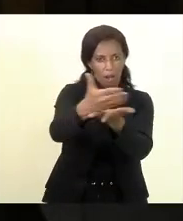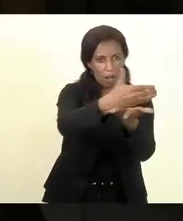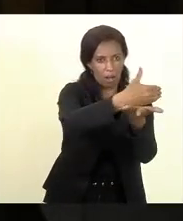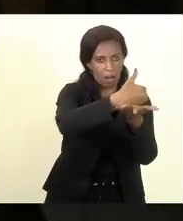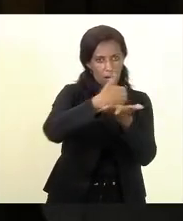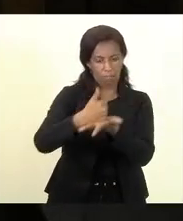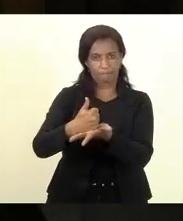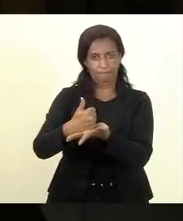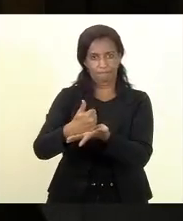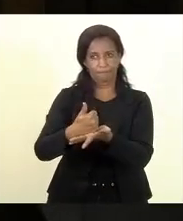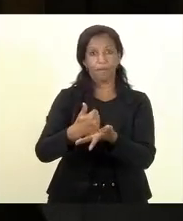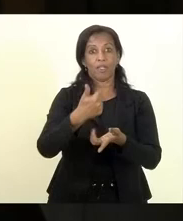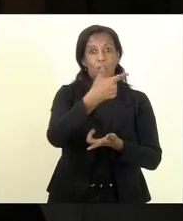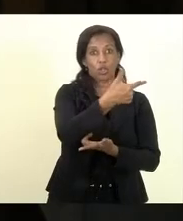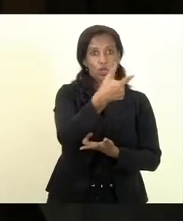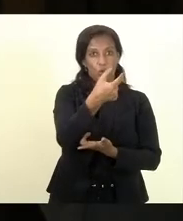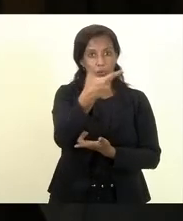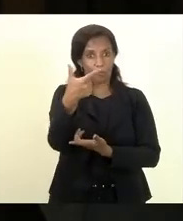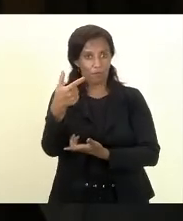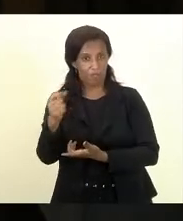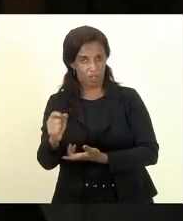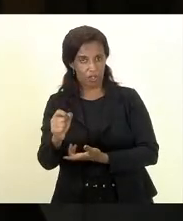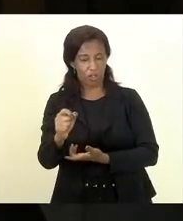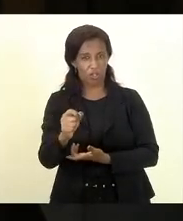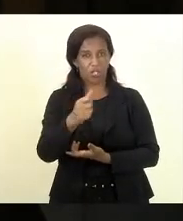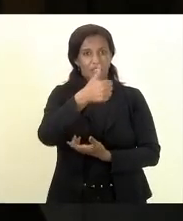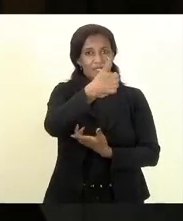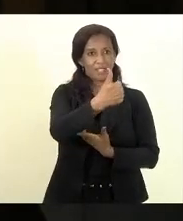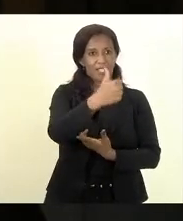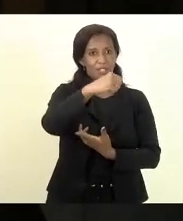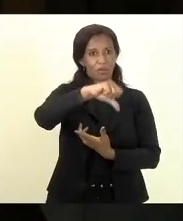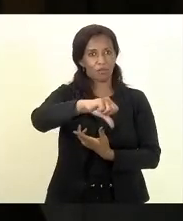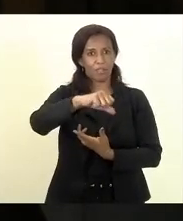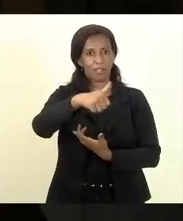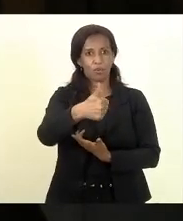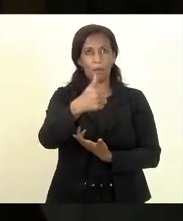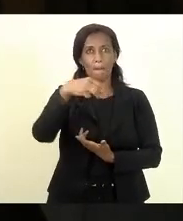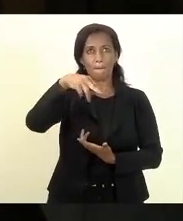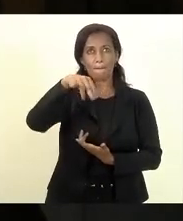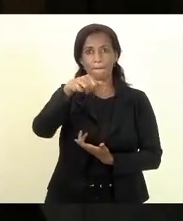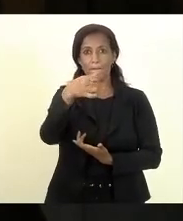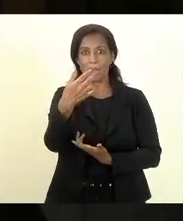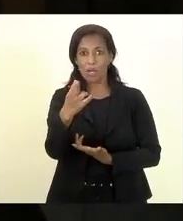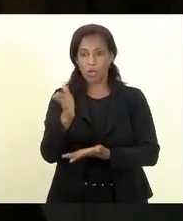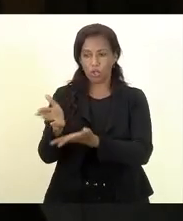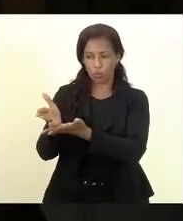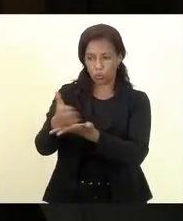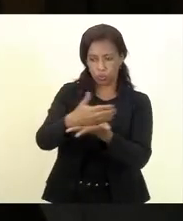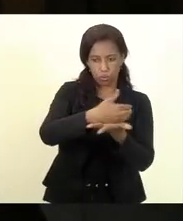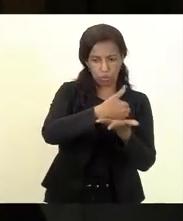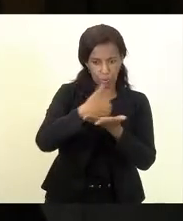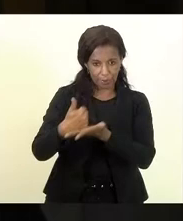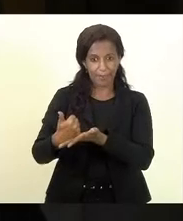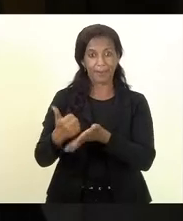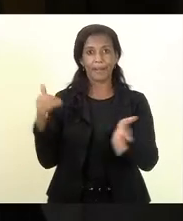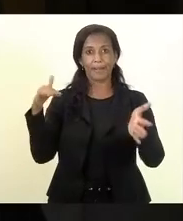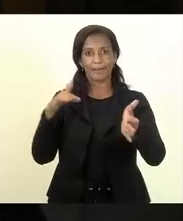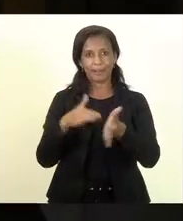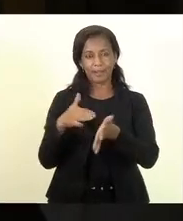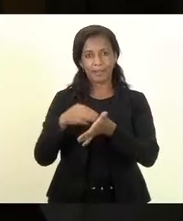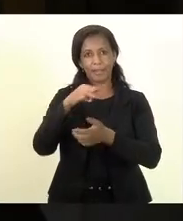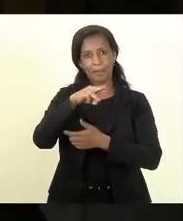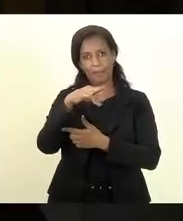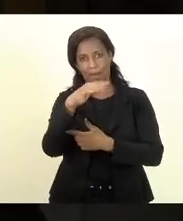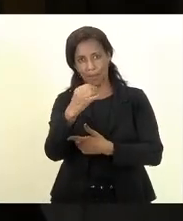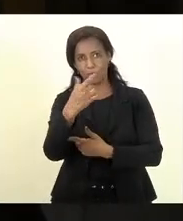Em 2020, 191 milhões de reais. E até março desse ano, já